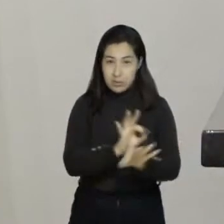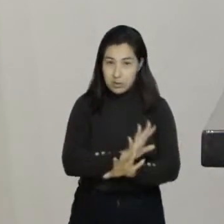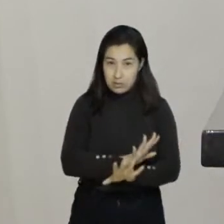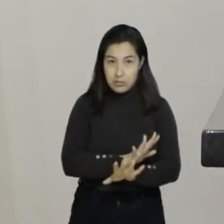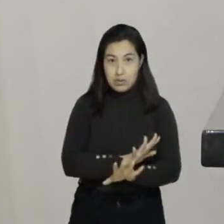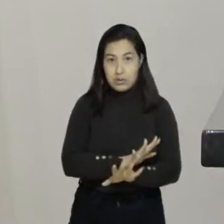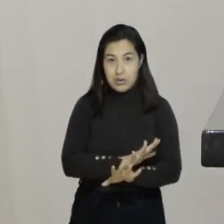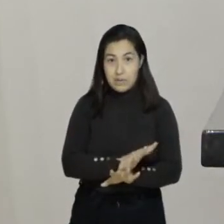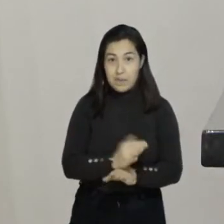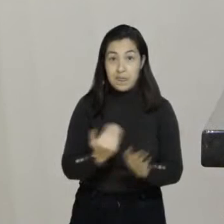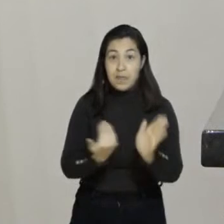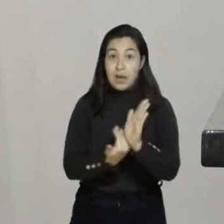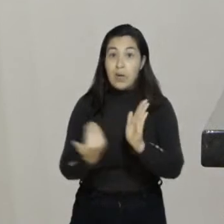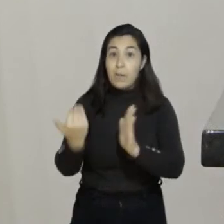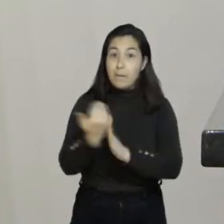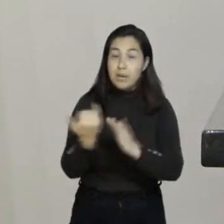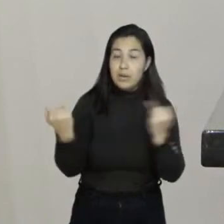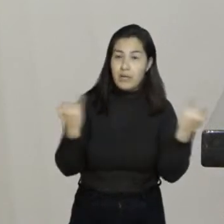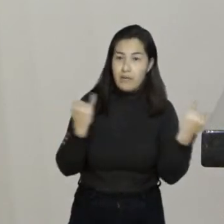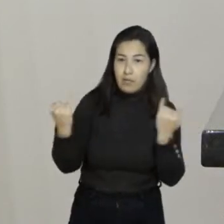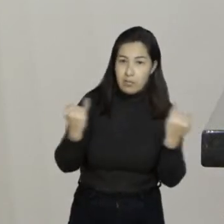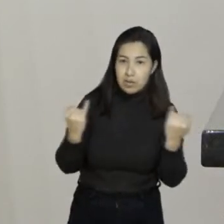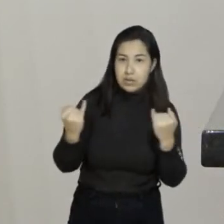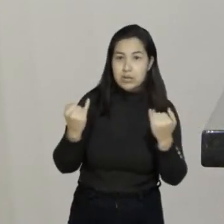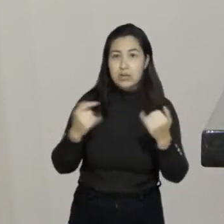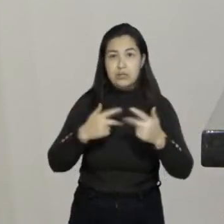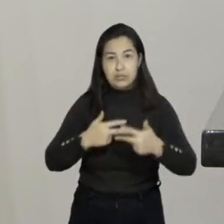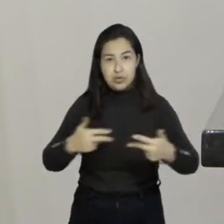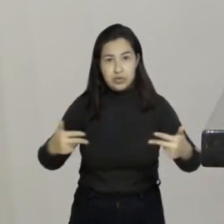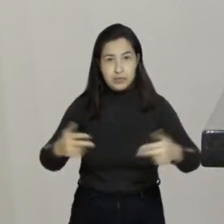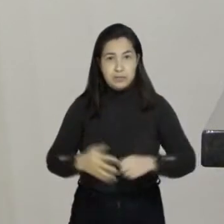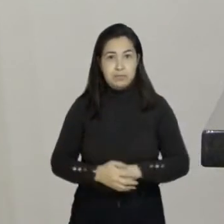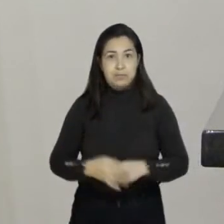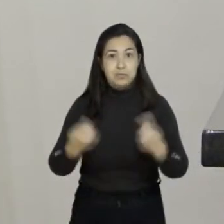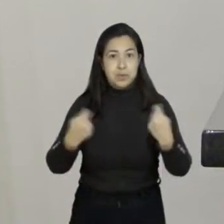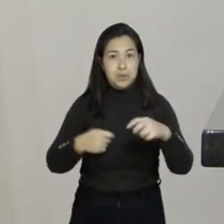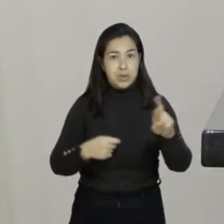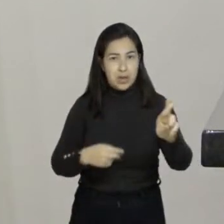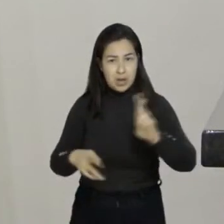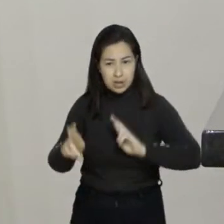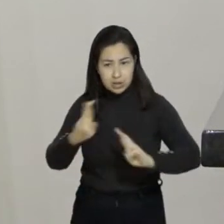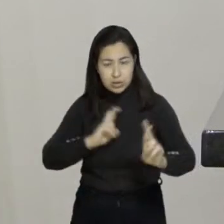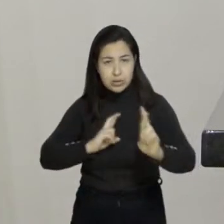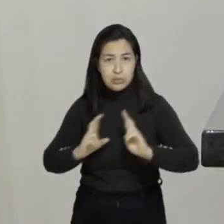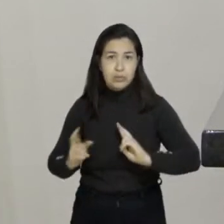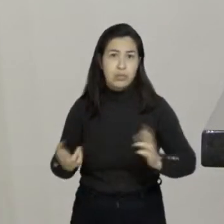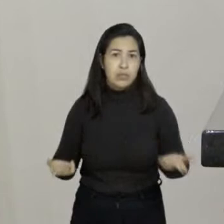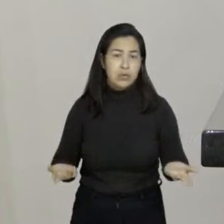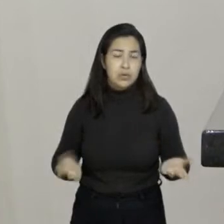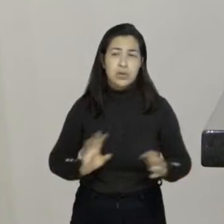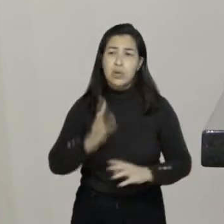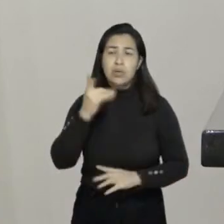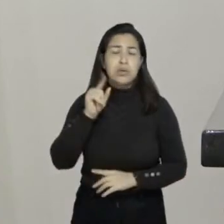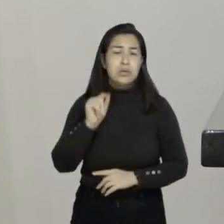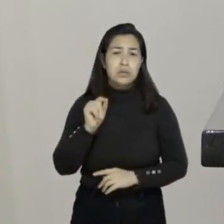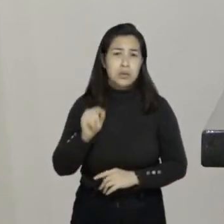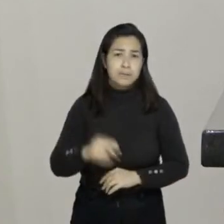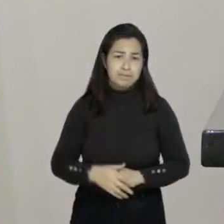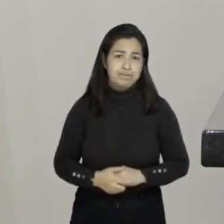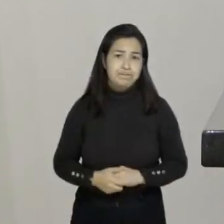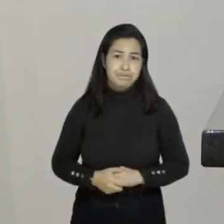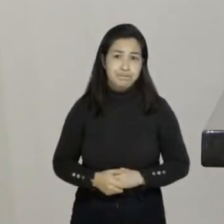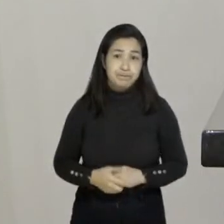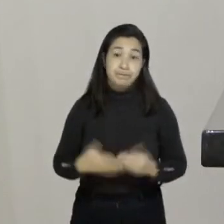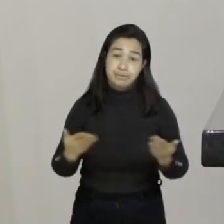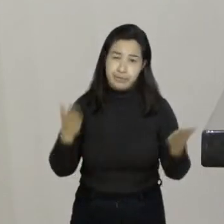mais insumos com mais informações a gente pode entender é ter as respostas destes e de outros questionamentos enfim